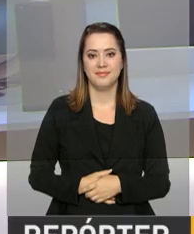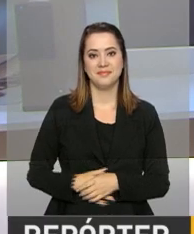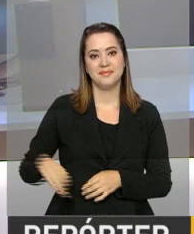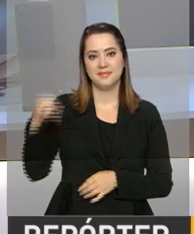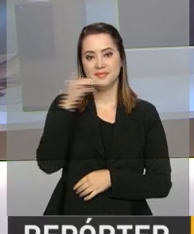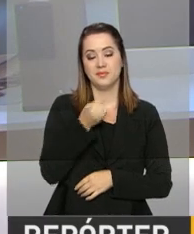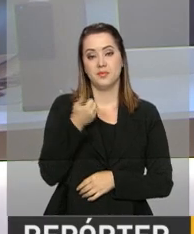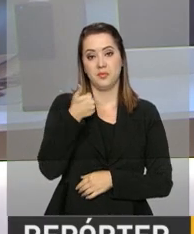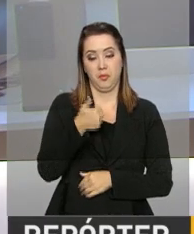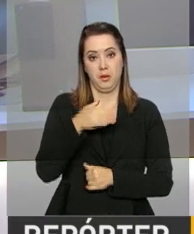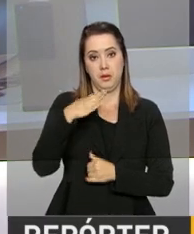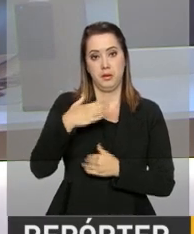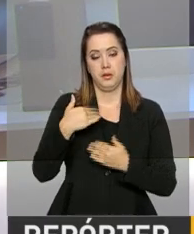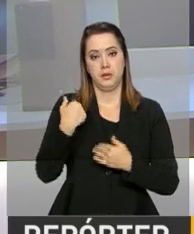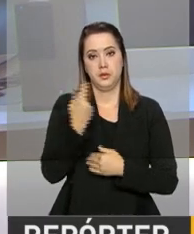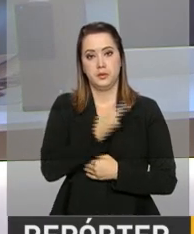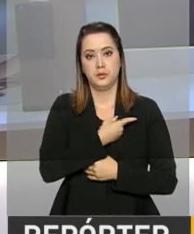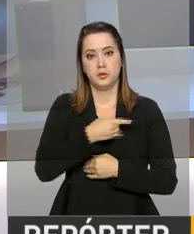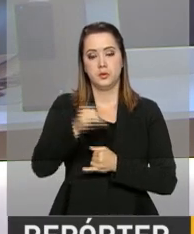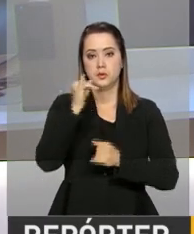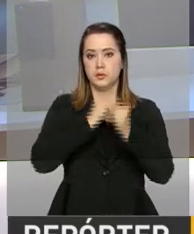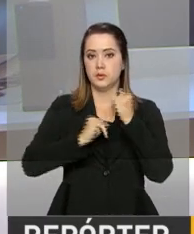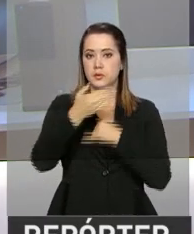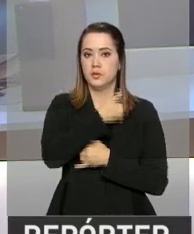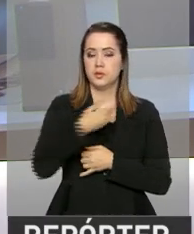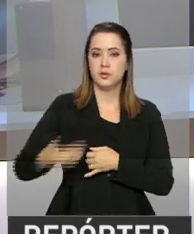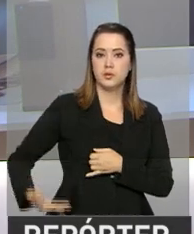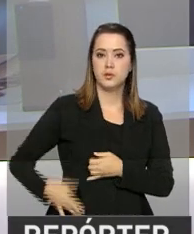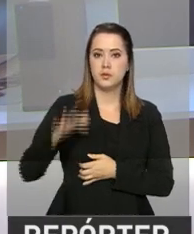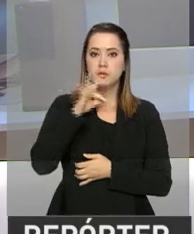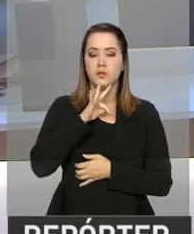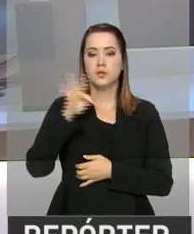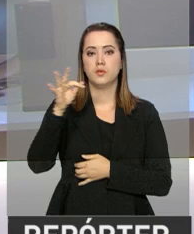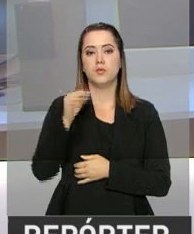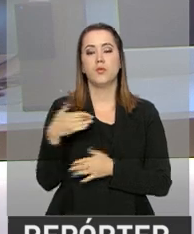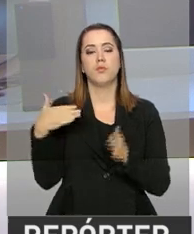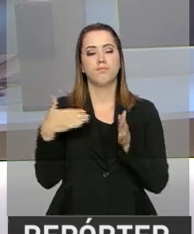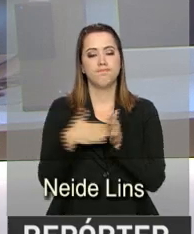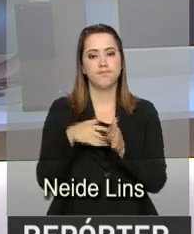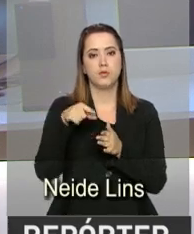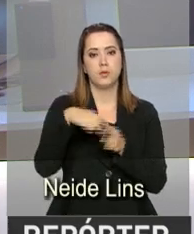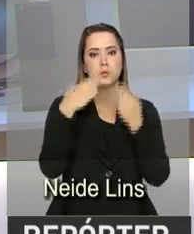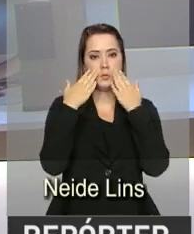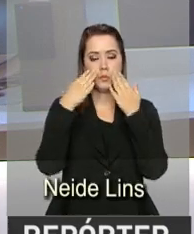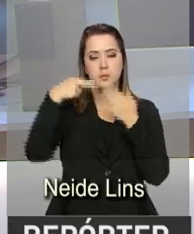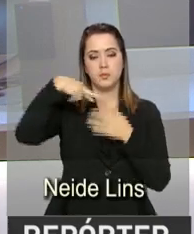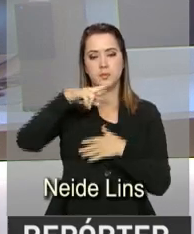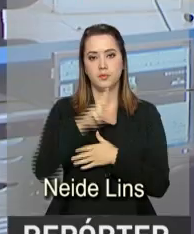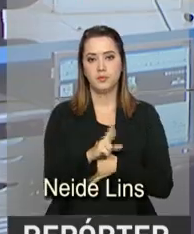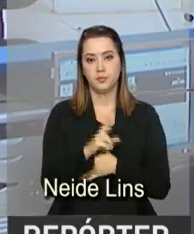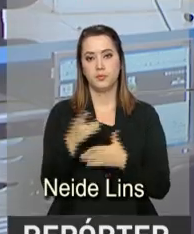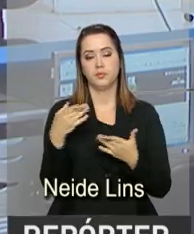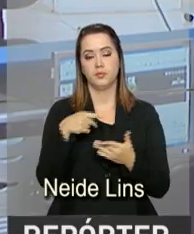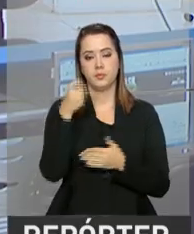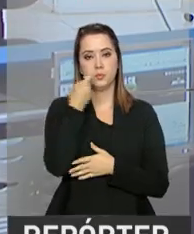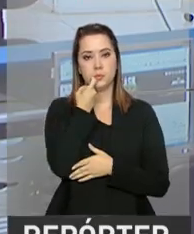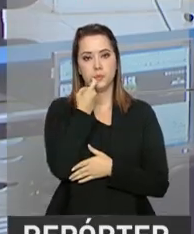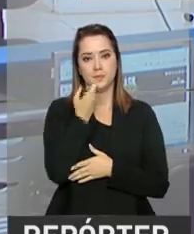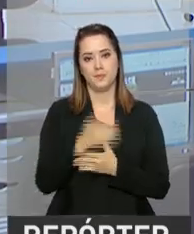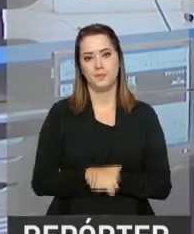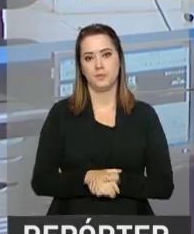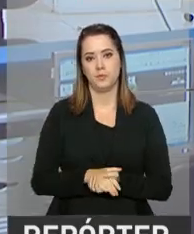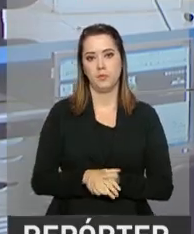Olá estamos de volta com as informações do Governo Federal na última edição do repórter NBR desta sexta-feira a